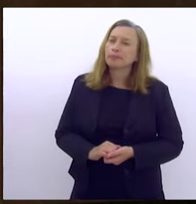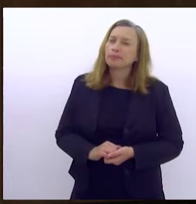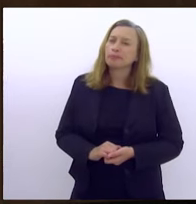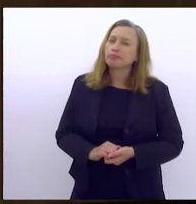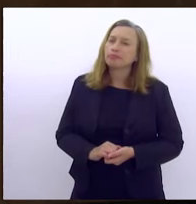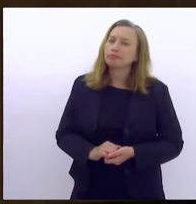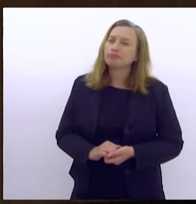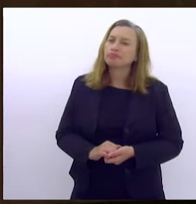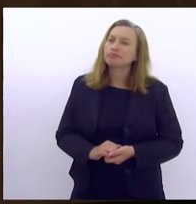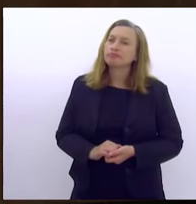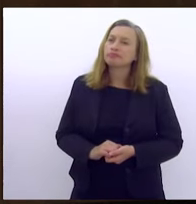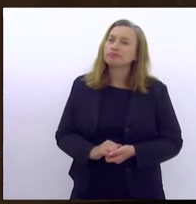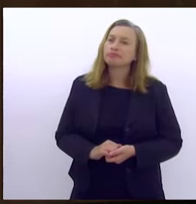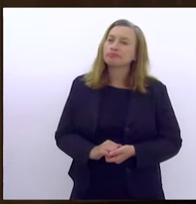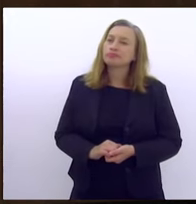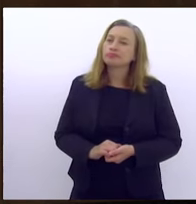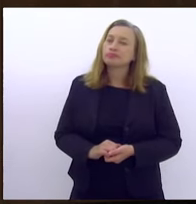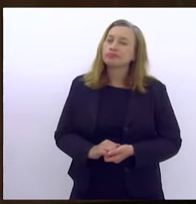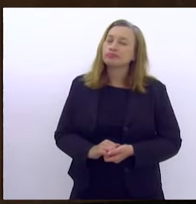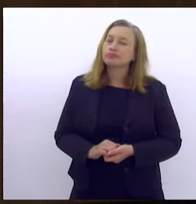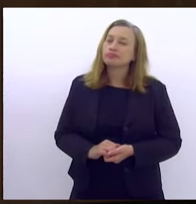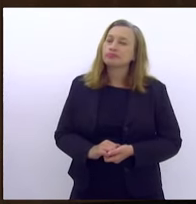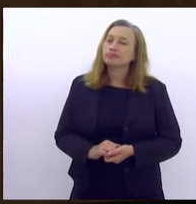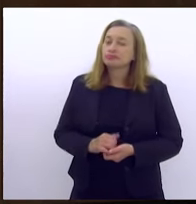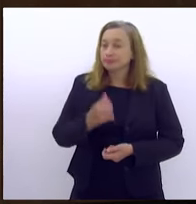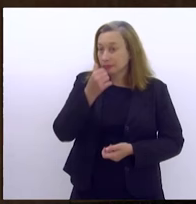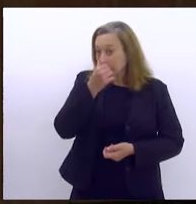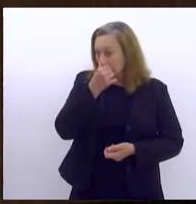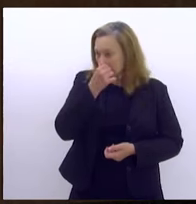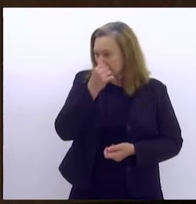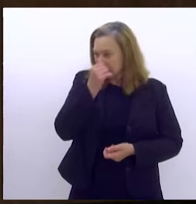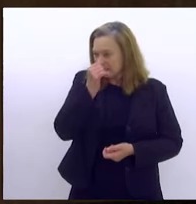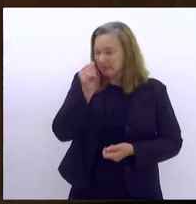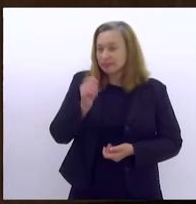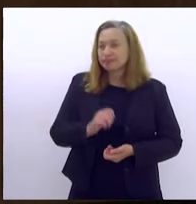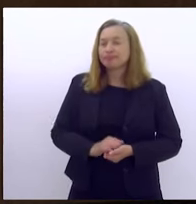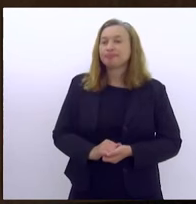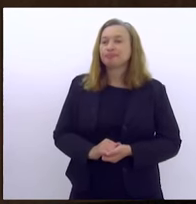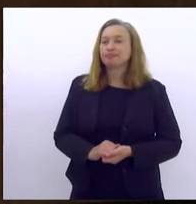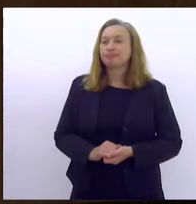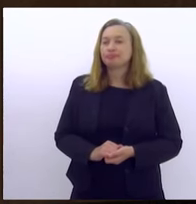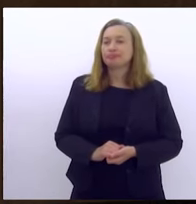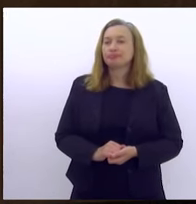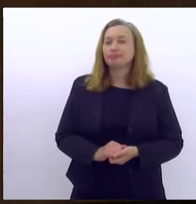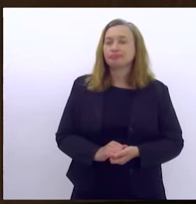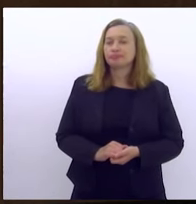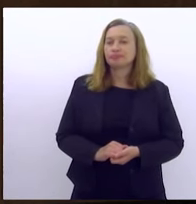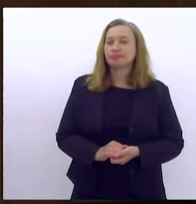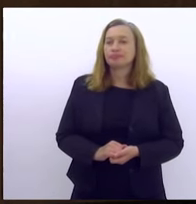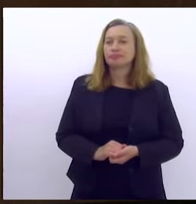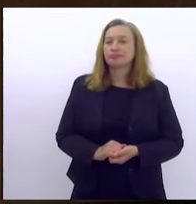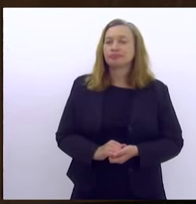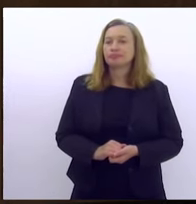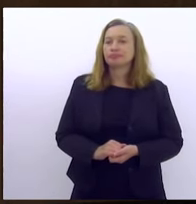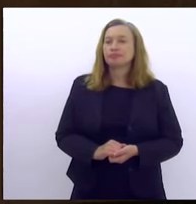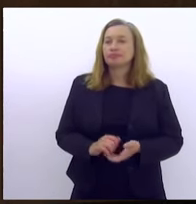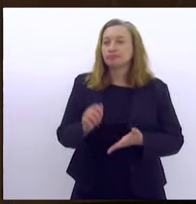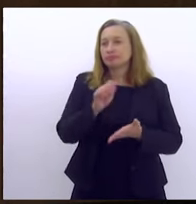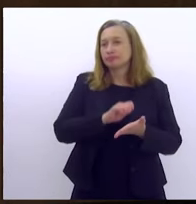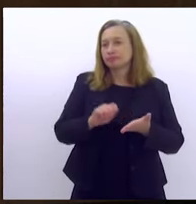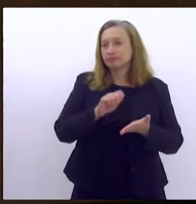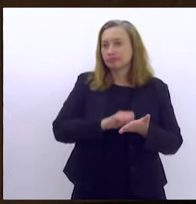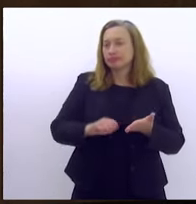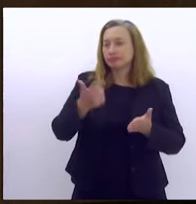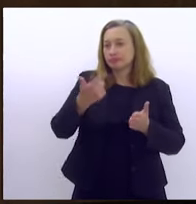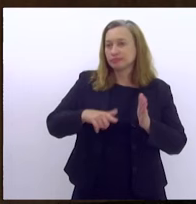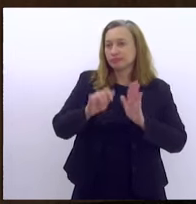ele coloca que fica, ele o autor, que fica autorizado, artigo 1º, quando ele reescreve o artigo 2º, que